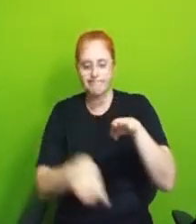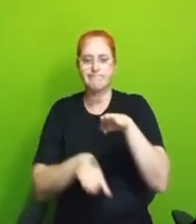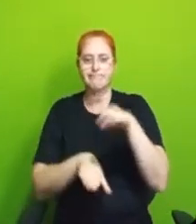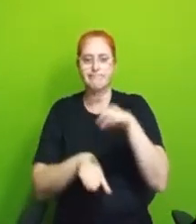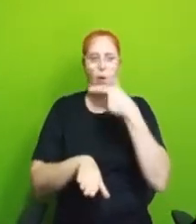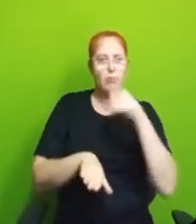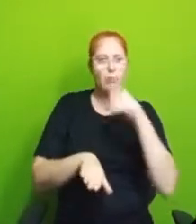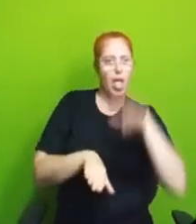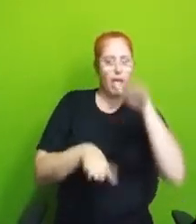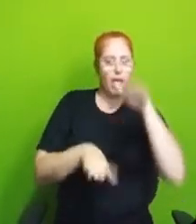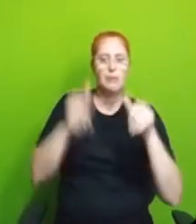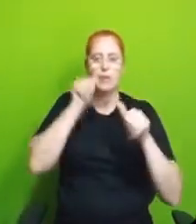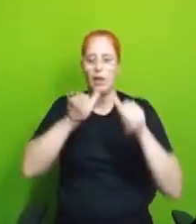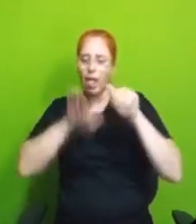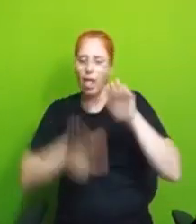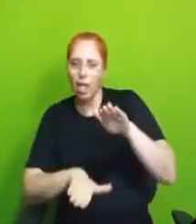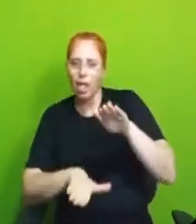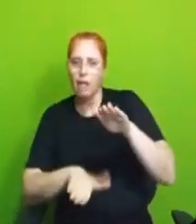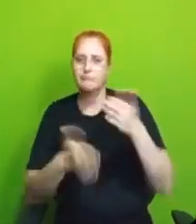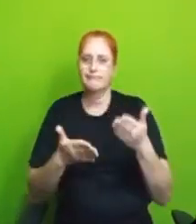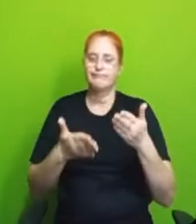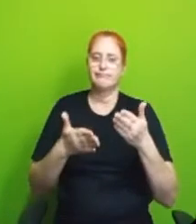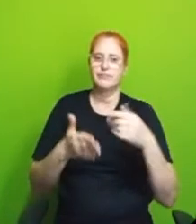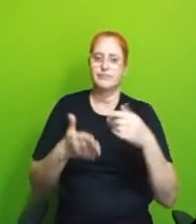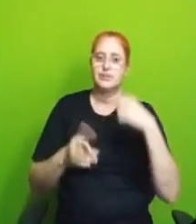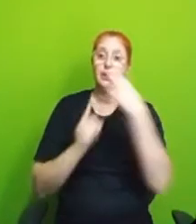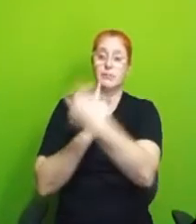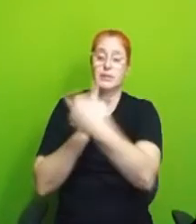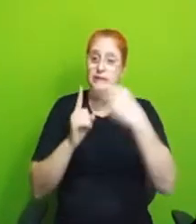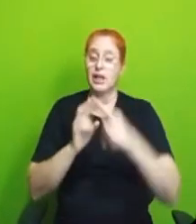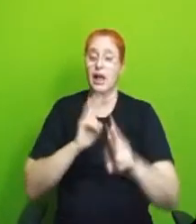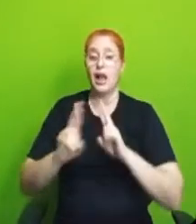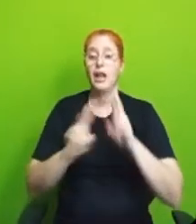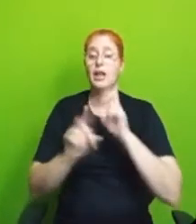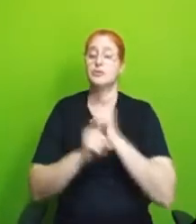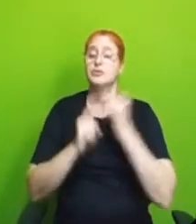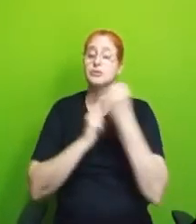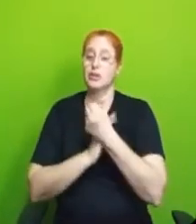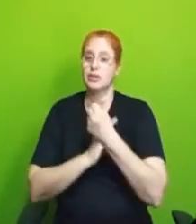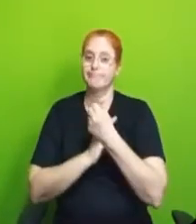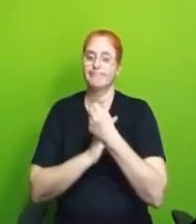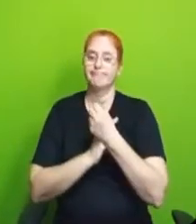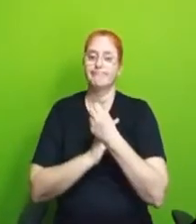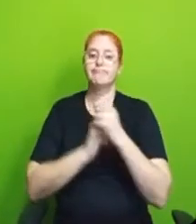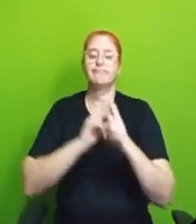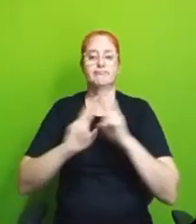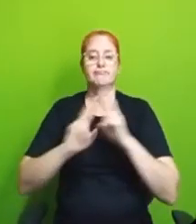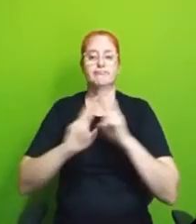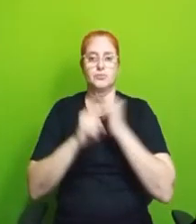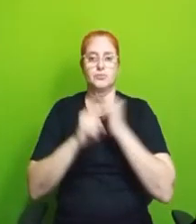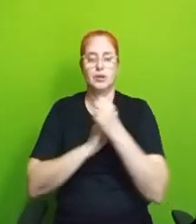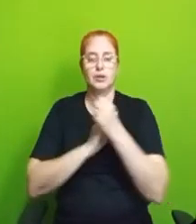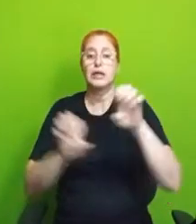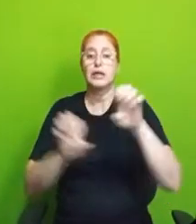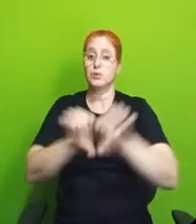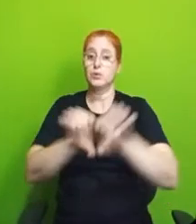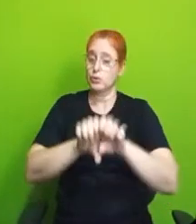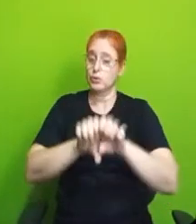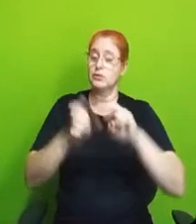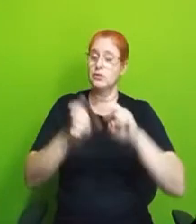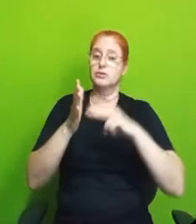das mulheres a partir da perspectiva das relações sociais. Das relações sociais que são estruturais, né? Quer dizer,